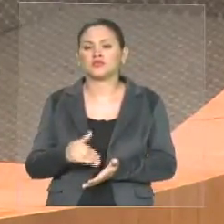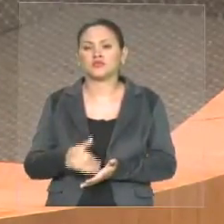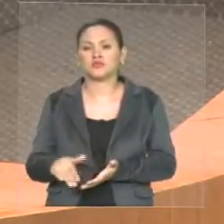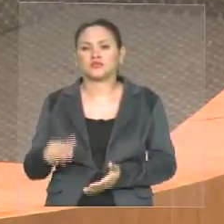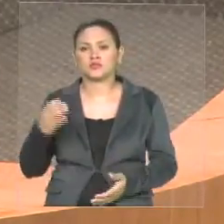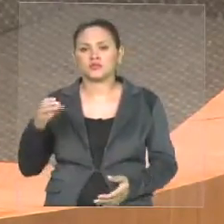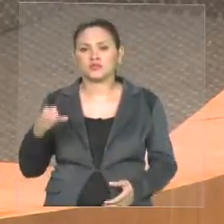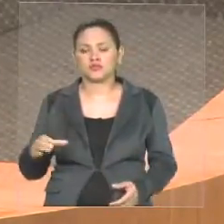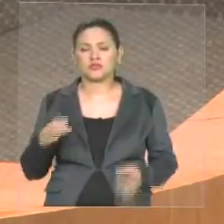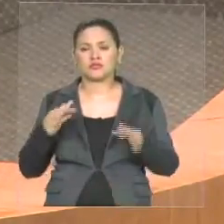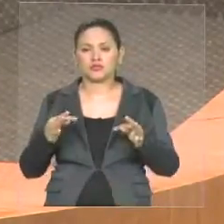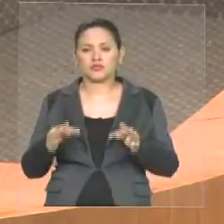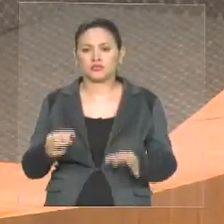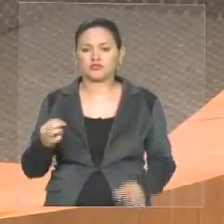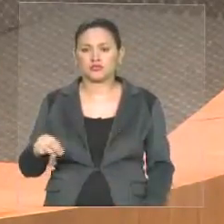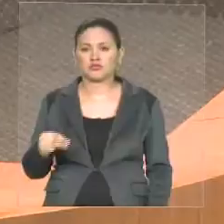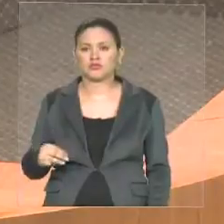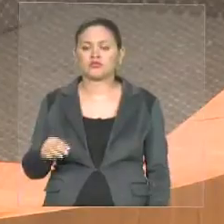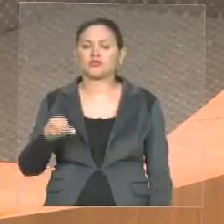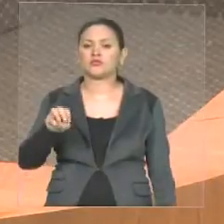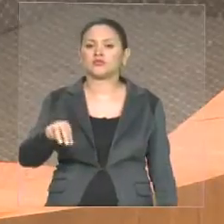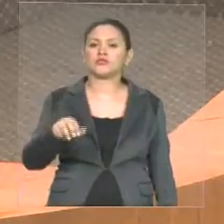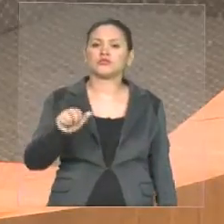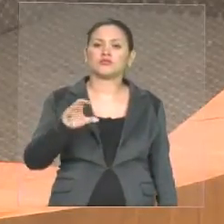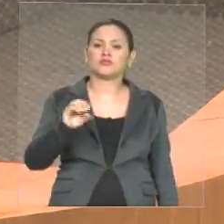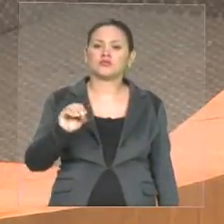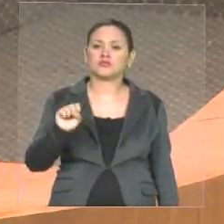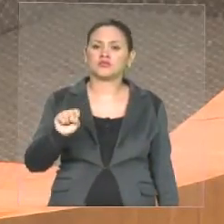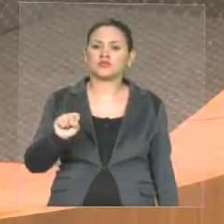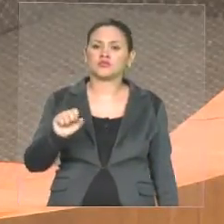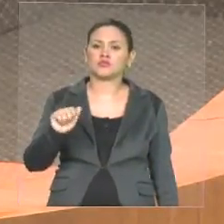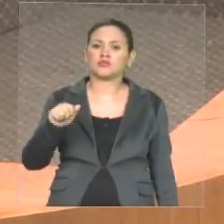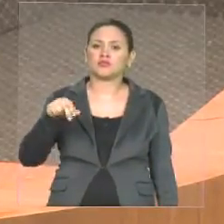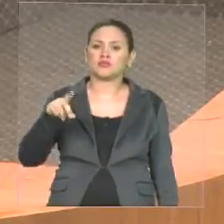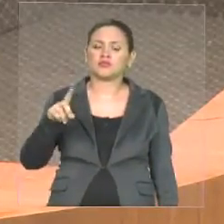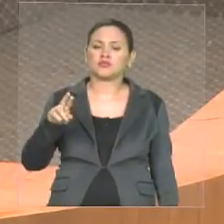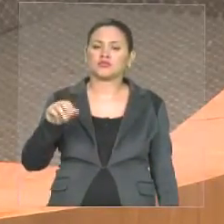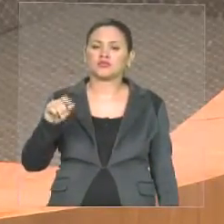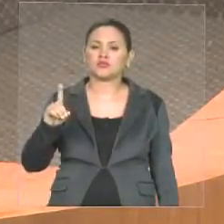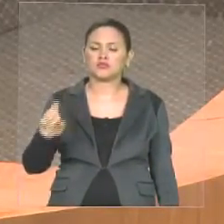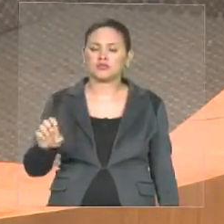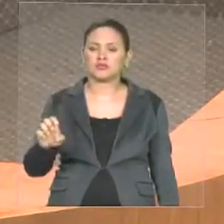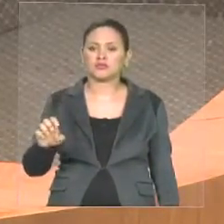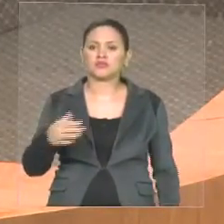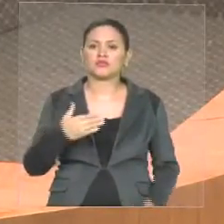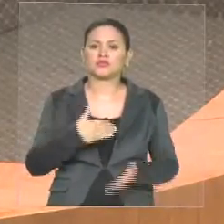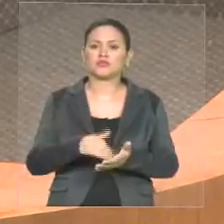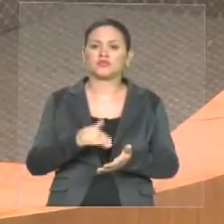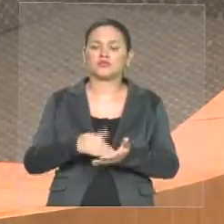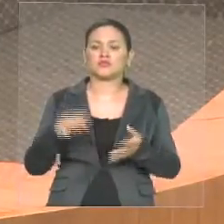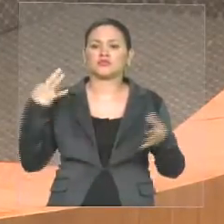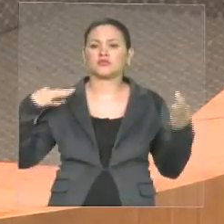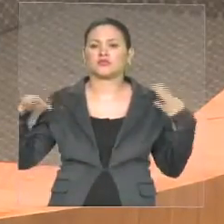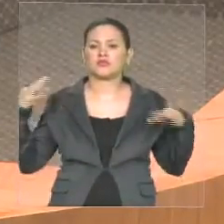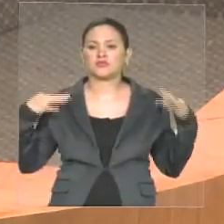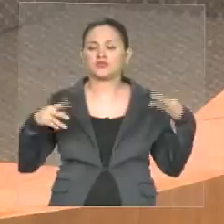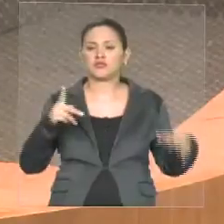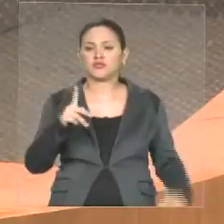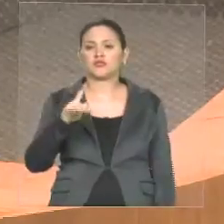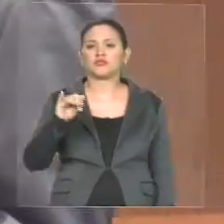Andrade, secretário de Turismo de Pindaré, o senhor Pedro Amorim Aquino, que é secretário de Agricultura de